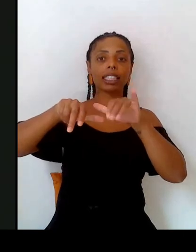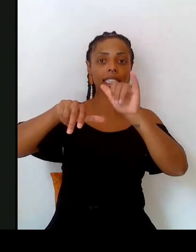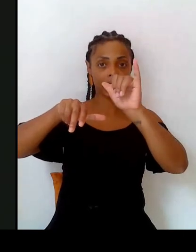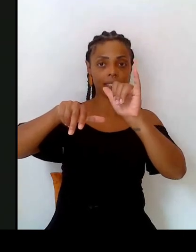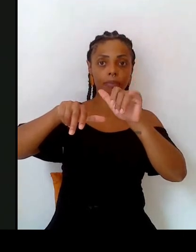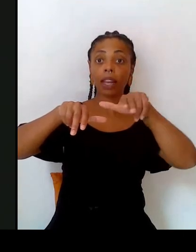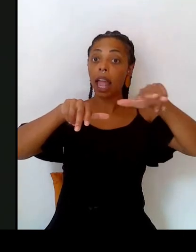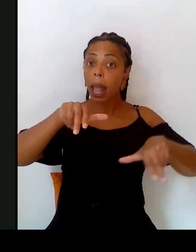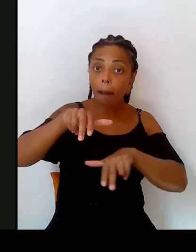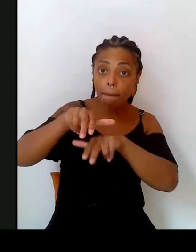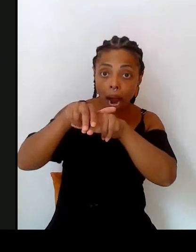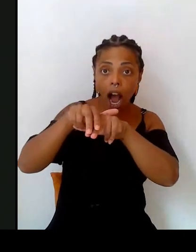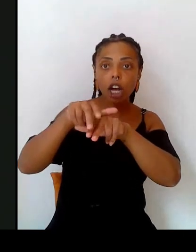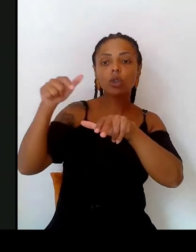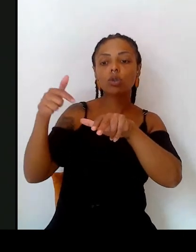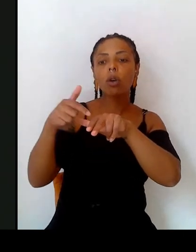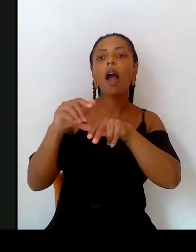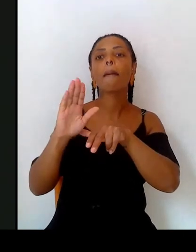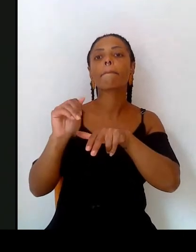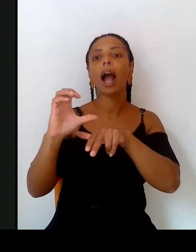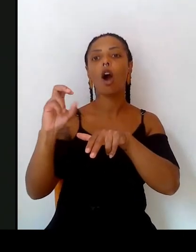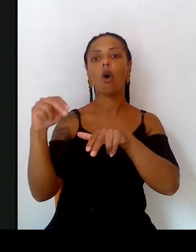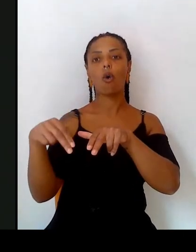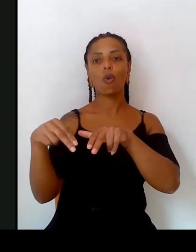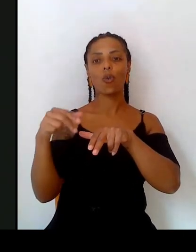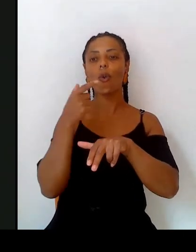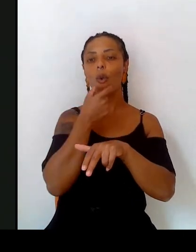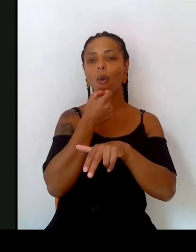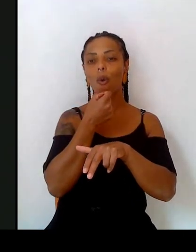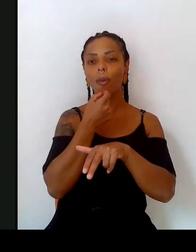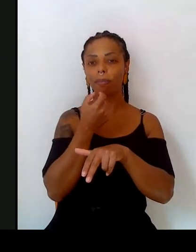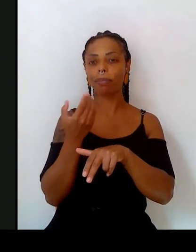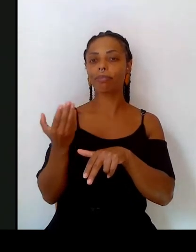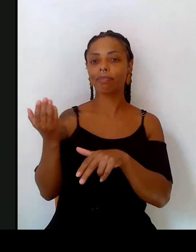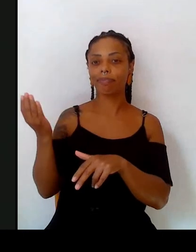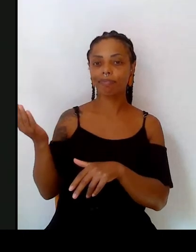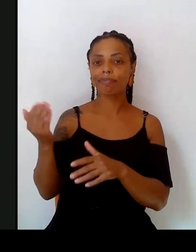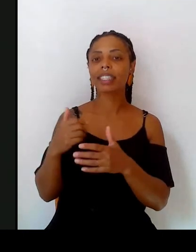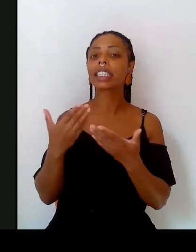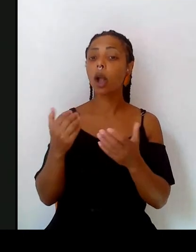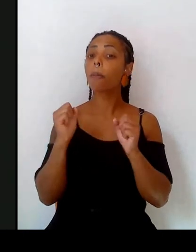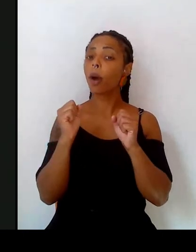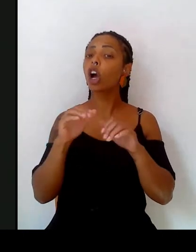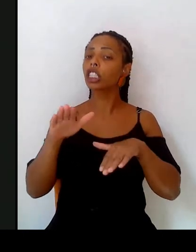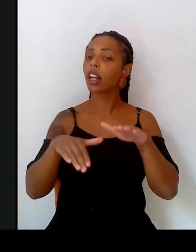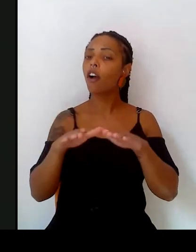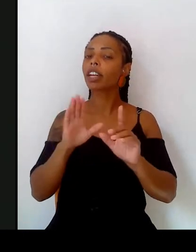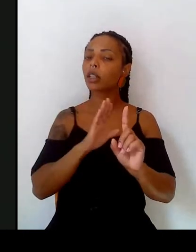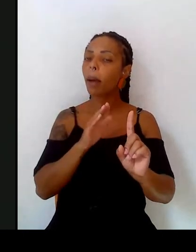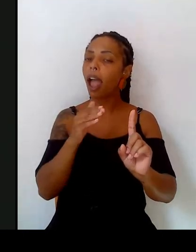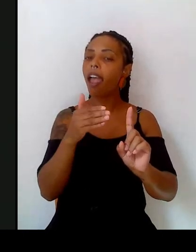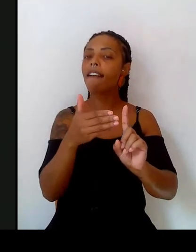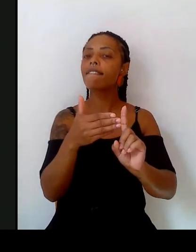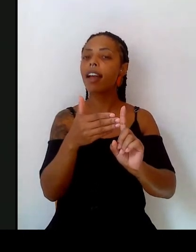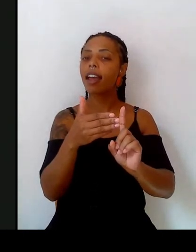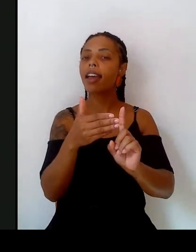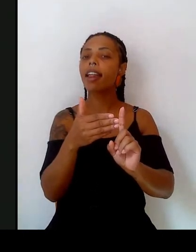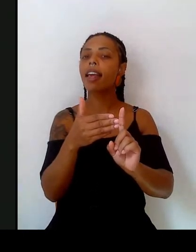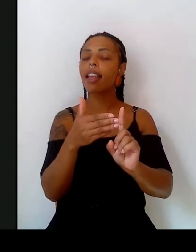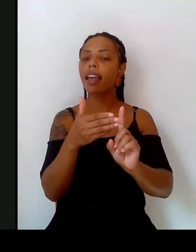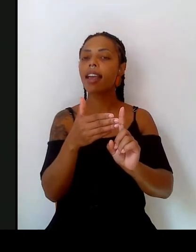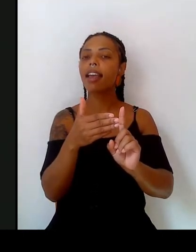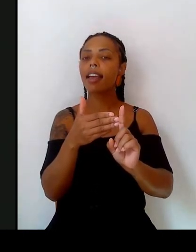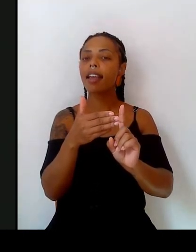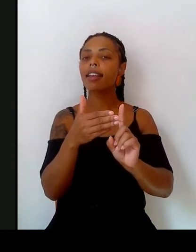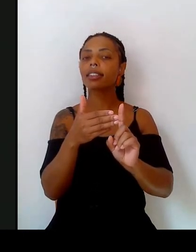o Francis Bacon isso também pode ter uma referência direta com a